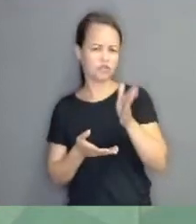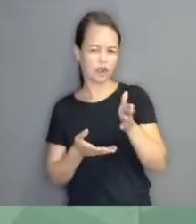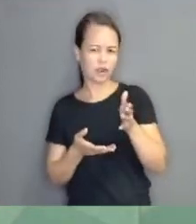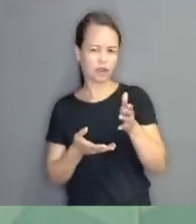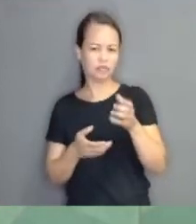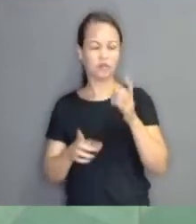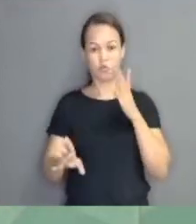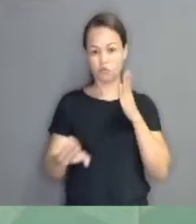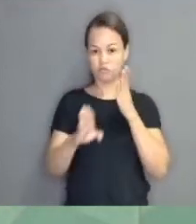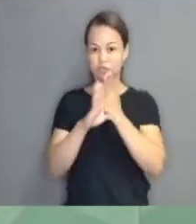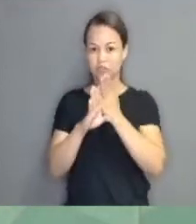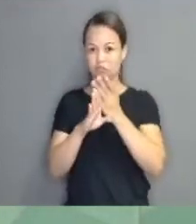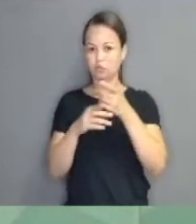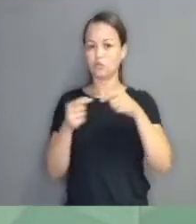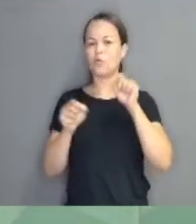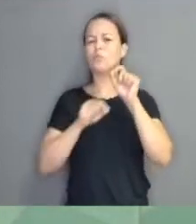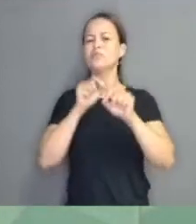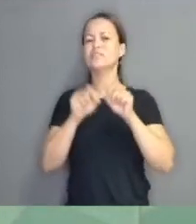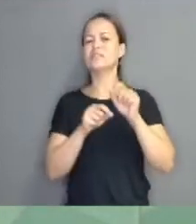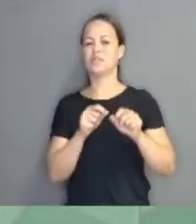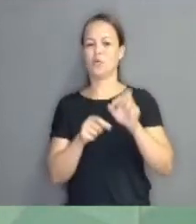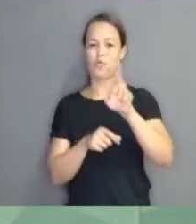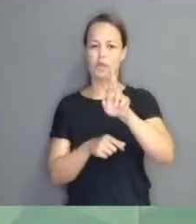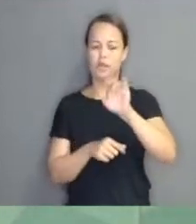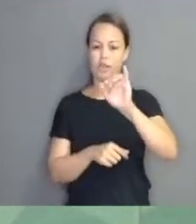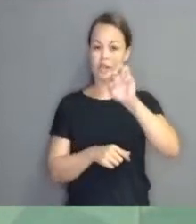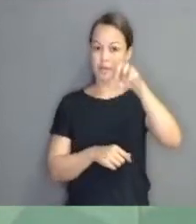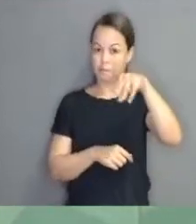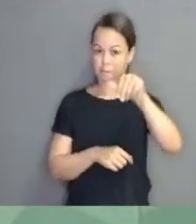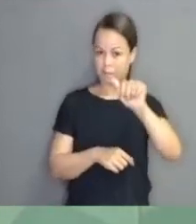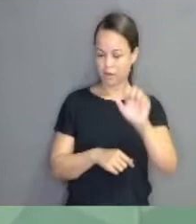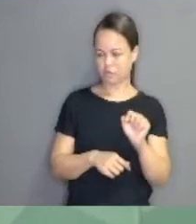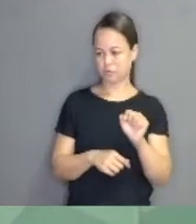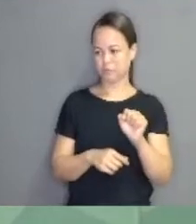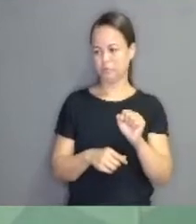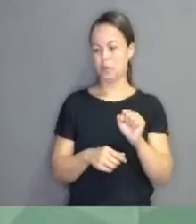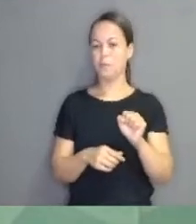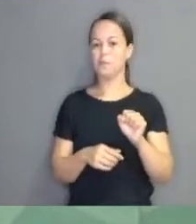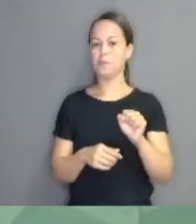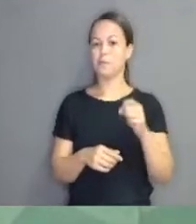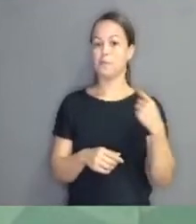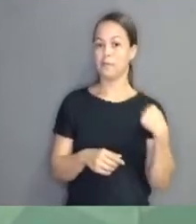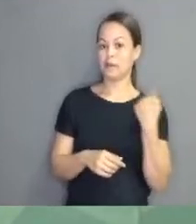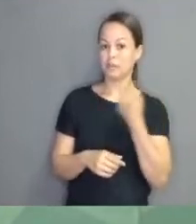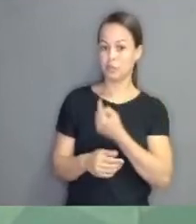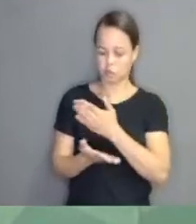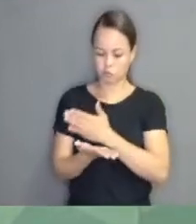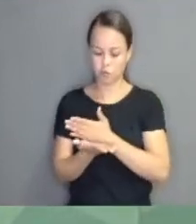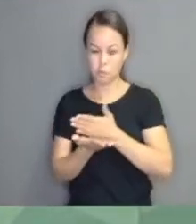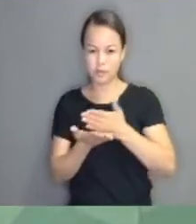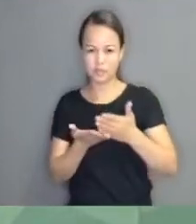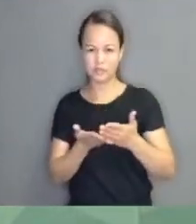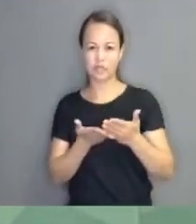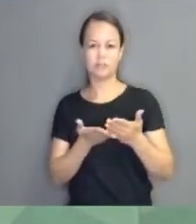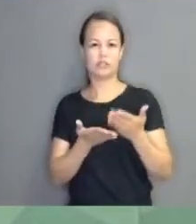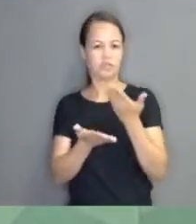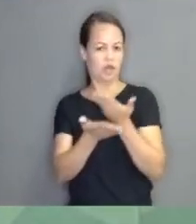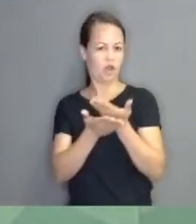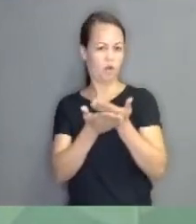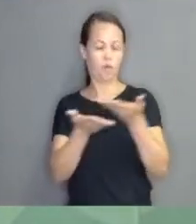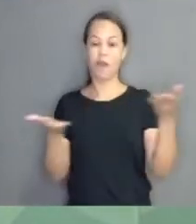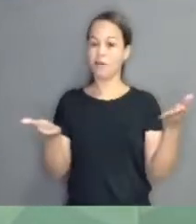rimas vamos lá é para gente iniciar a nossa aula de hoje eu trouxe para